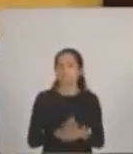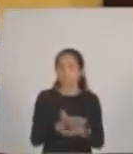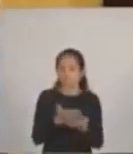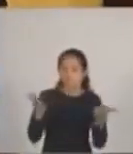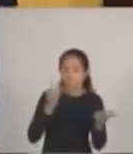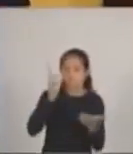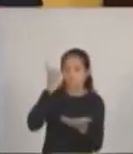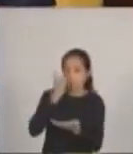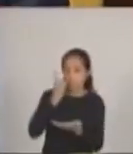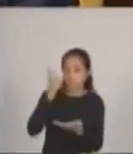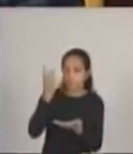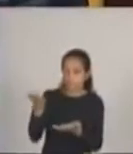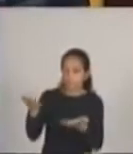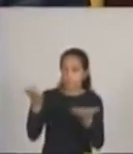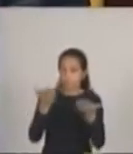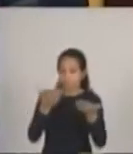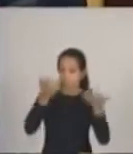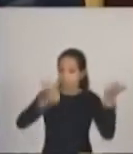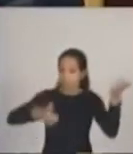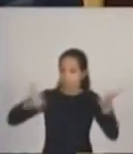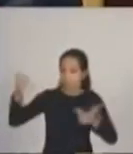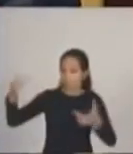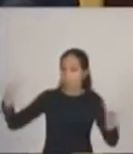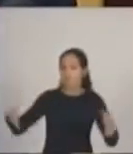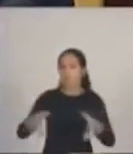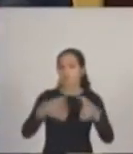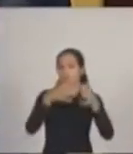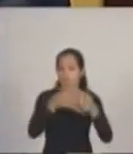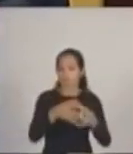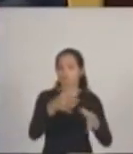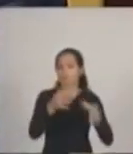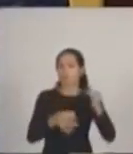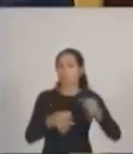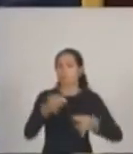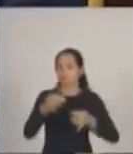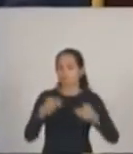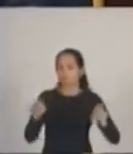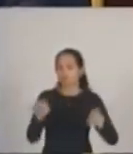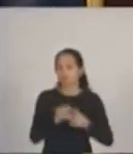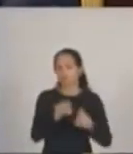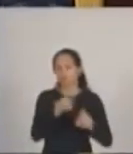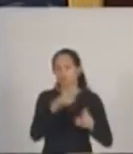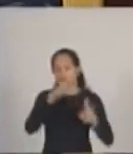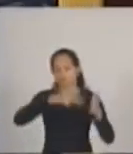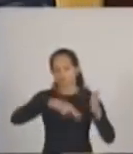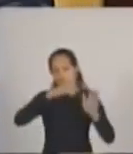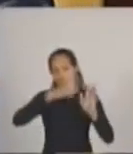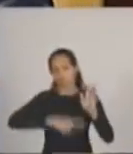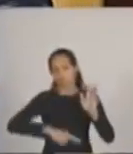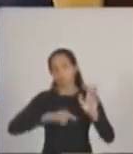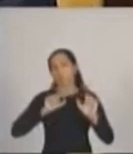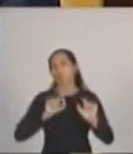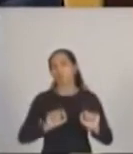deputados, em face do exposto, a Comissão de Constituição e Justiça, através desse relator, é pela